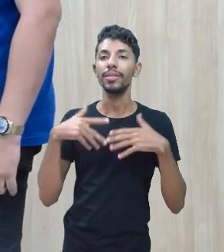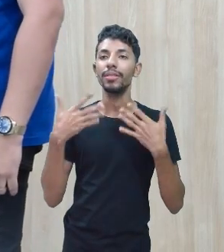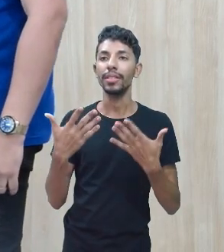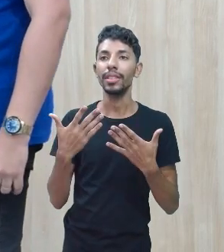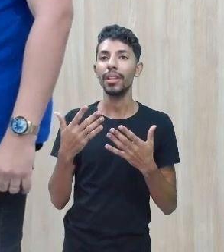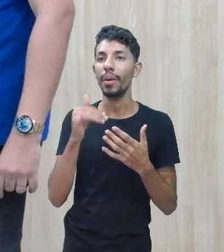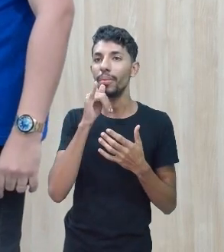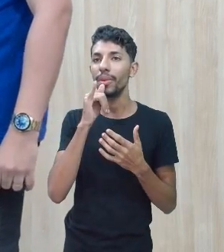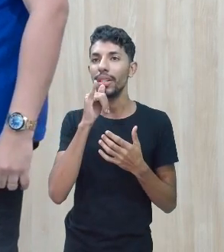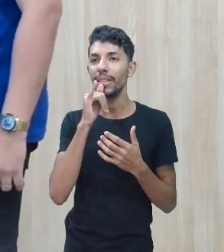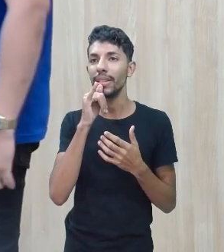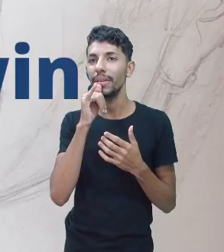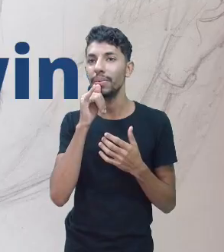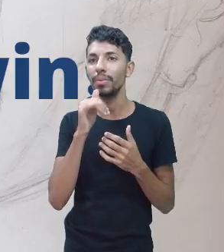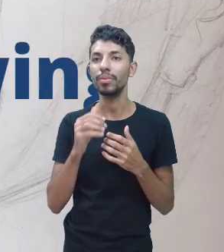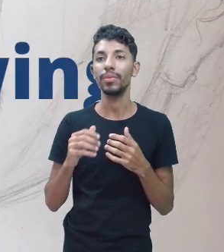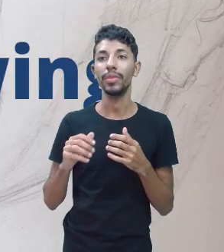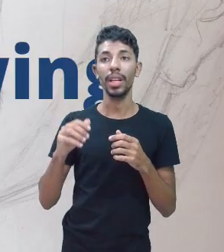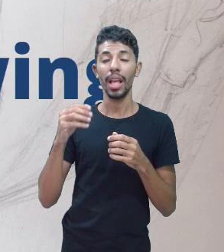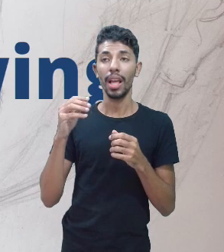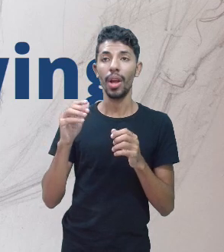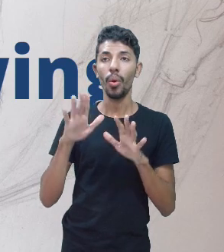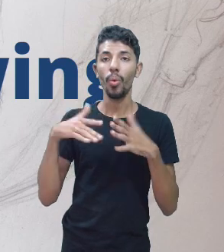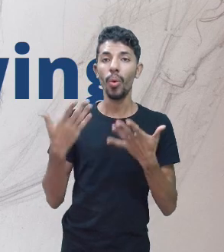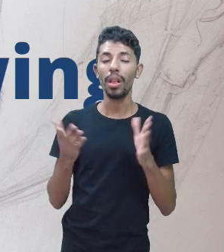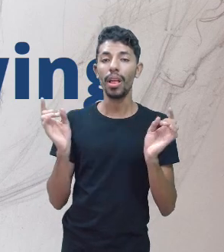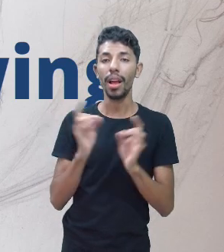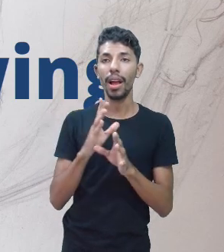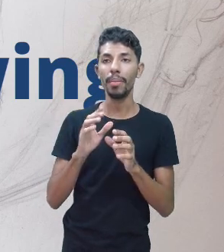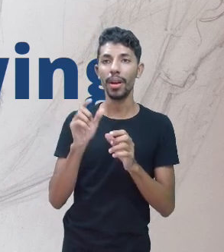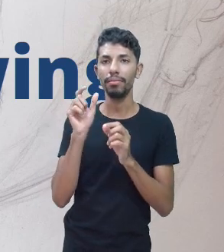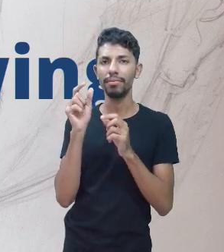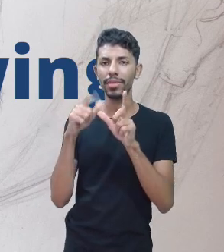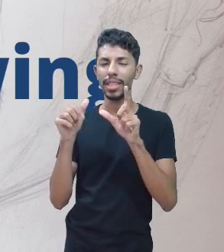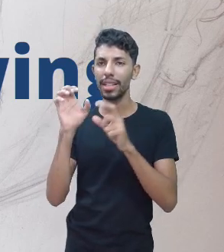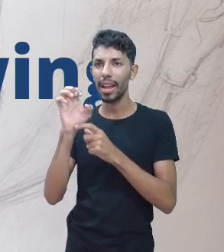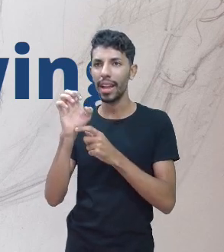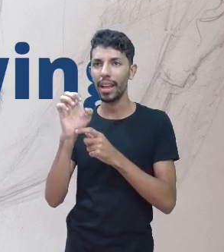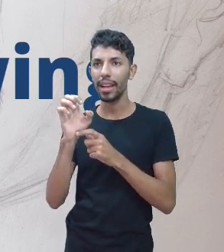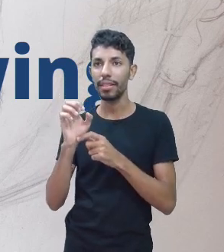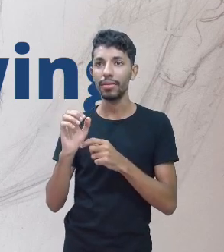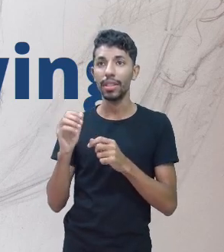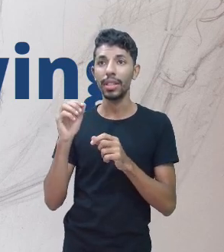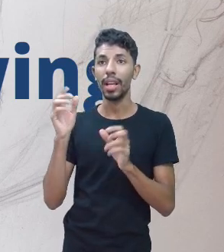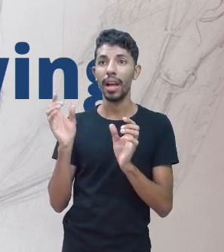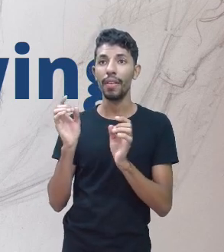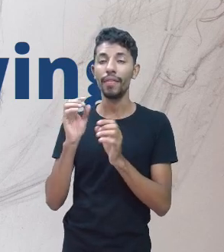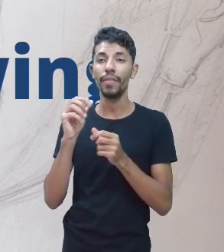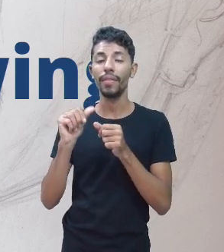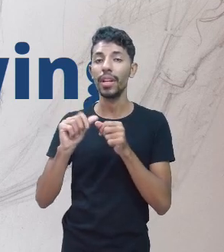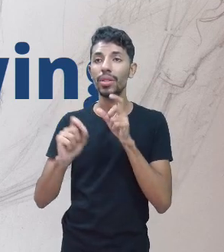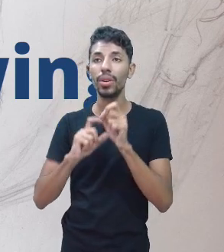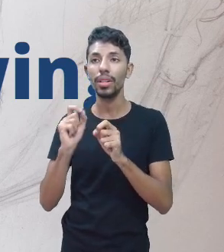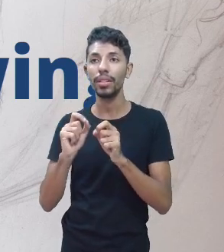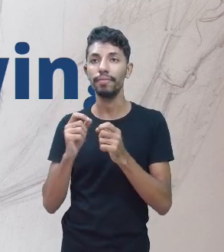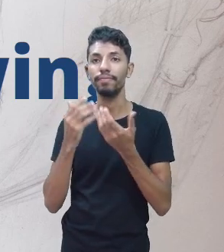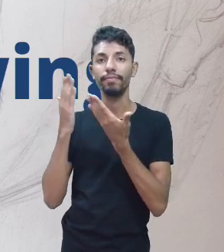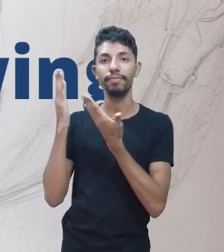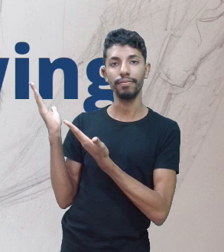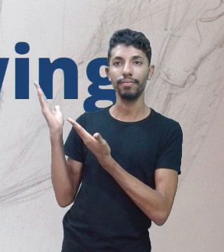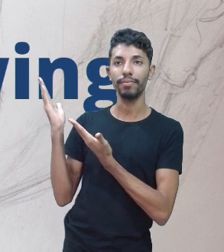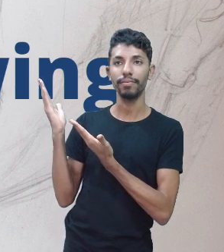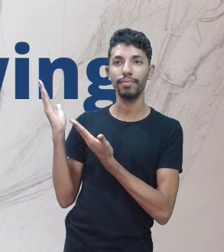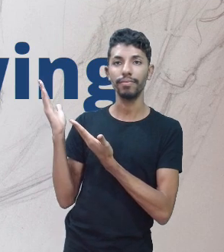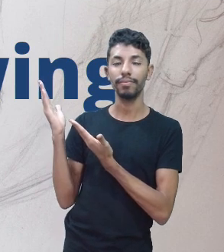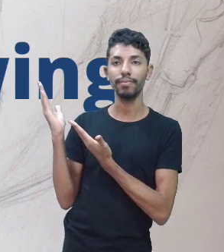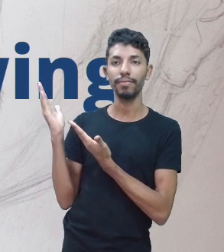E, eles ganham S. No caso dos verbos terminados em O, eles ganham ES, tá bom? Então aí vai, ó. He practices